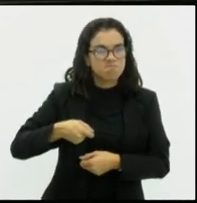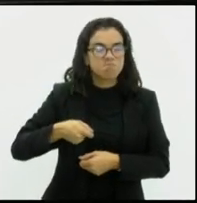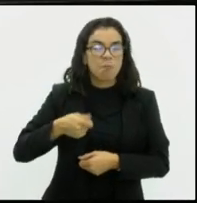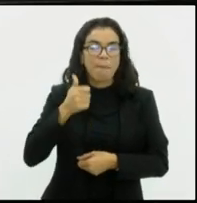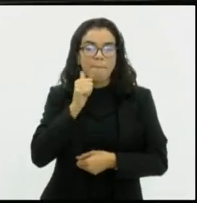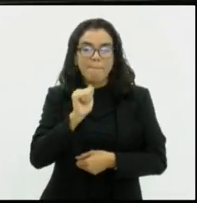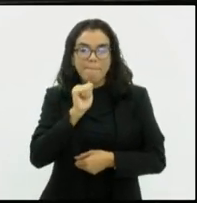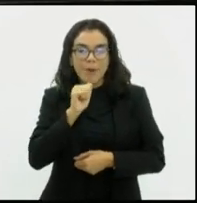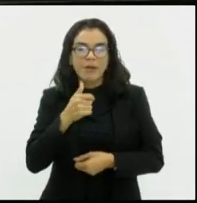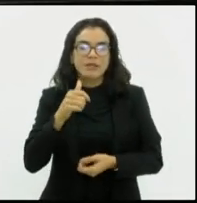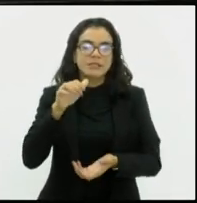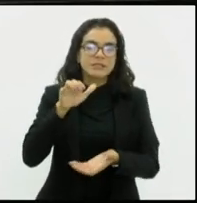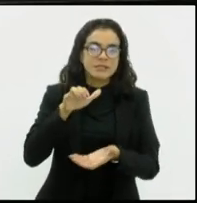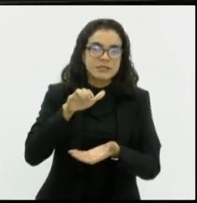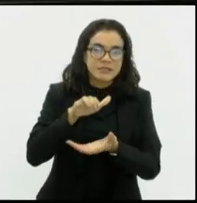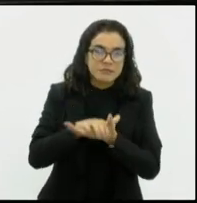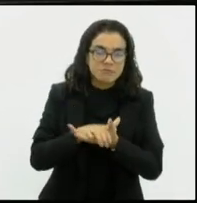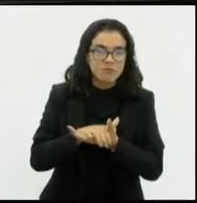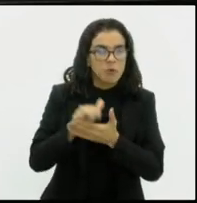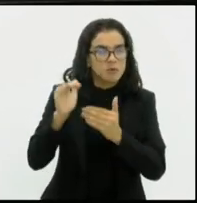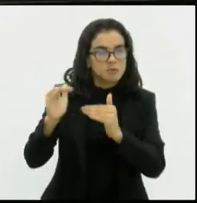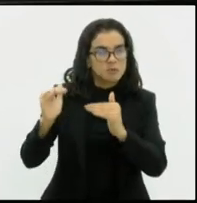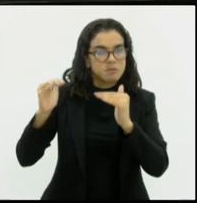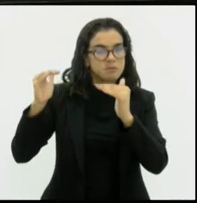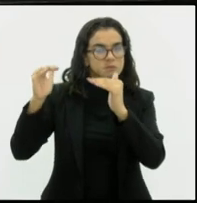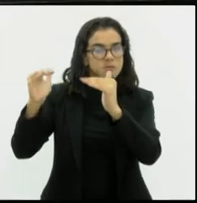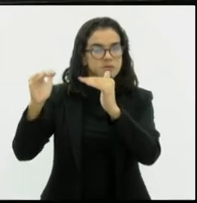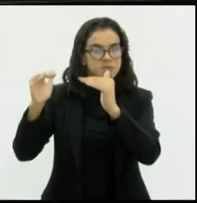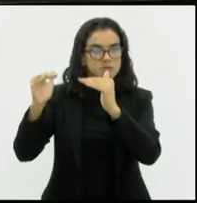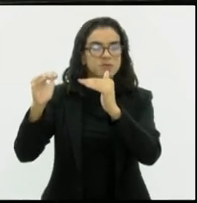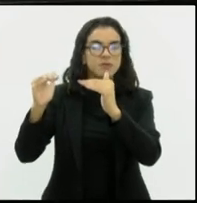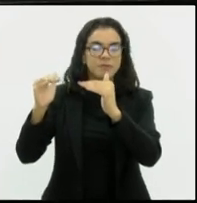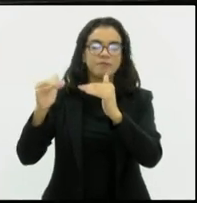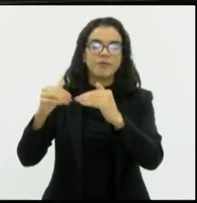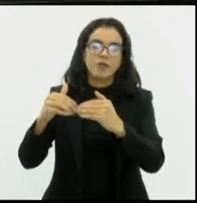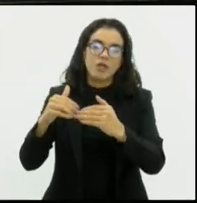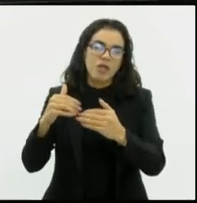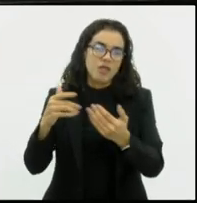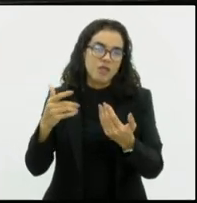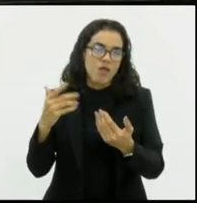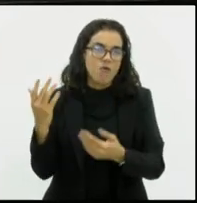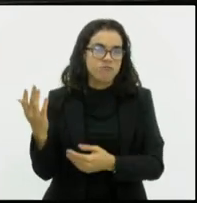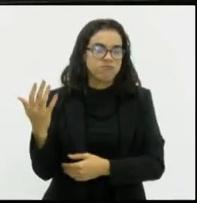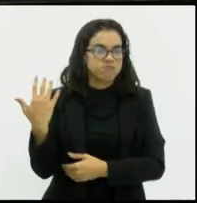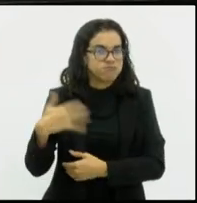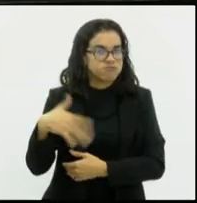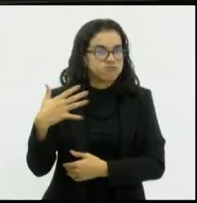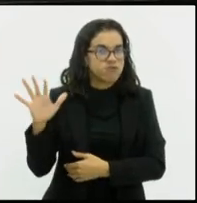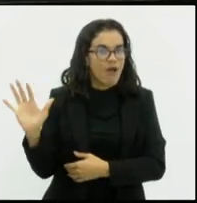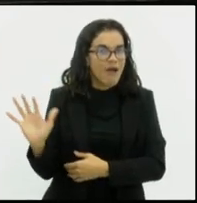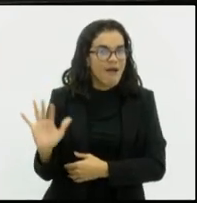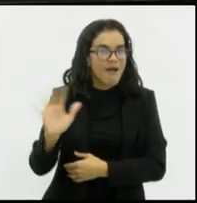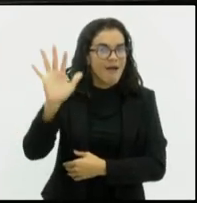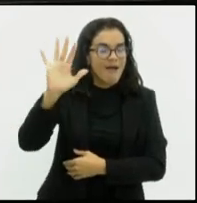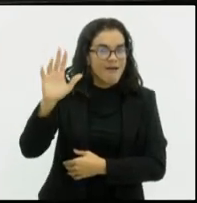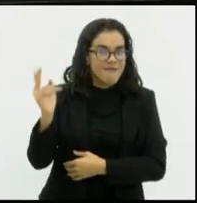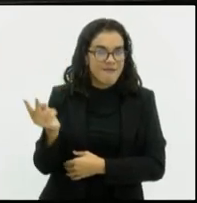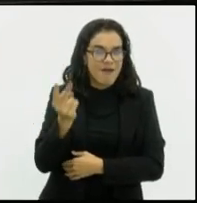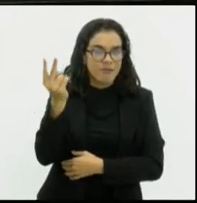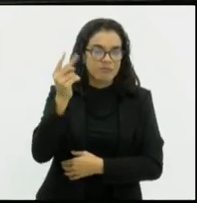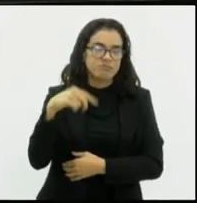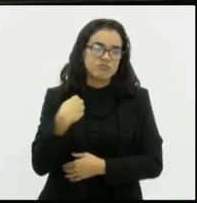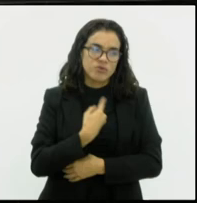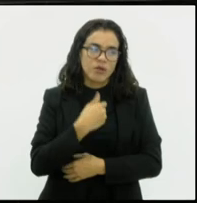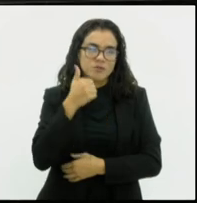mãe, esposa, autoridade, e eu dou muito valor, porque nós mulheres sabemos como é